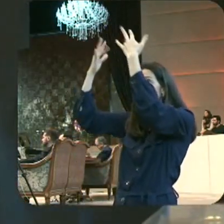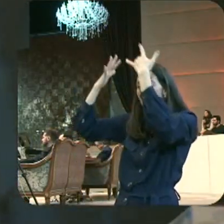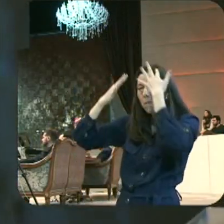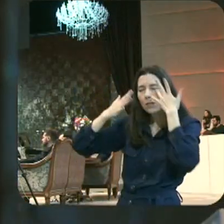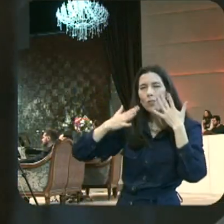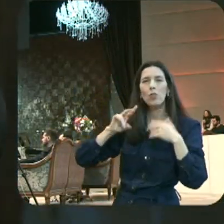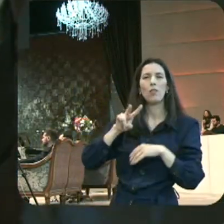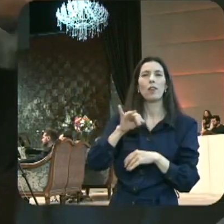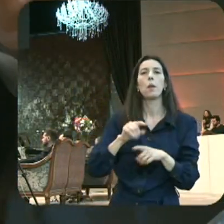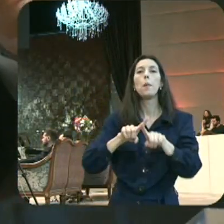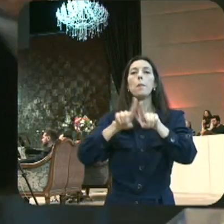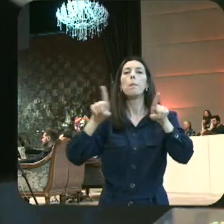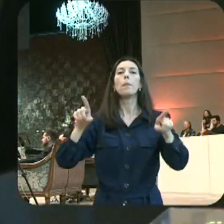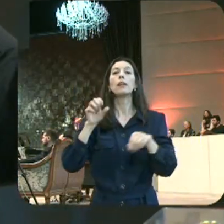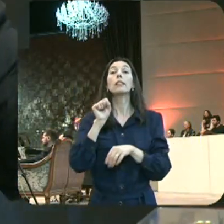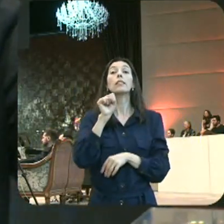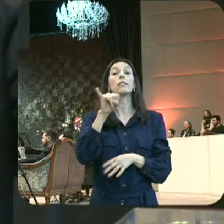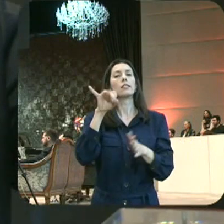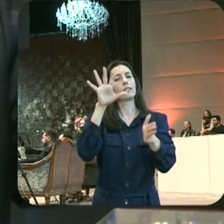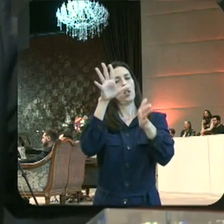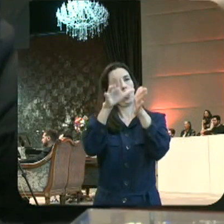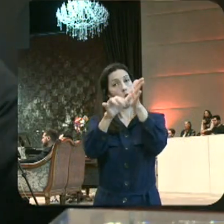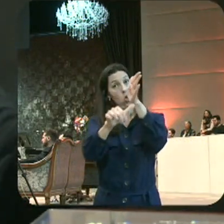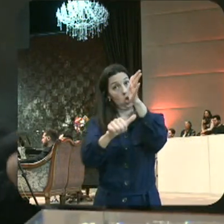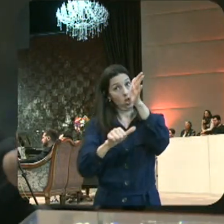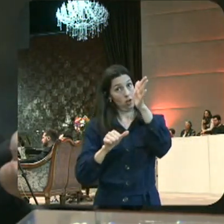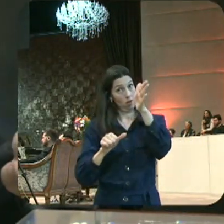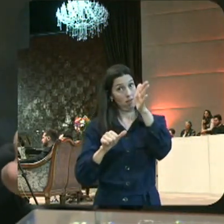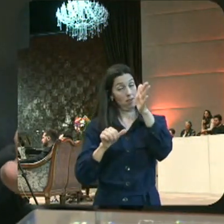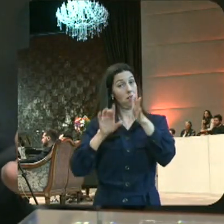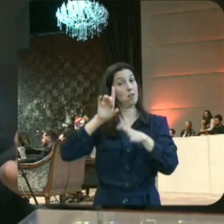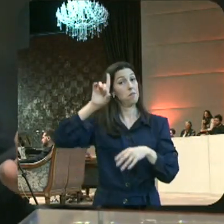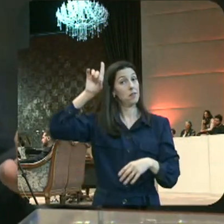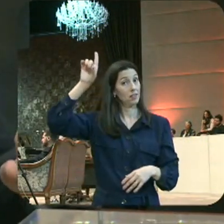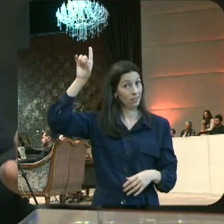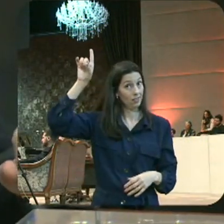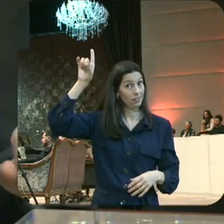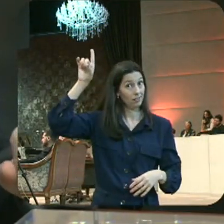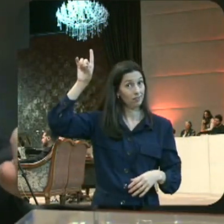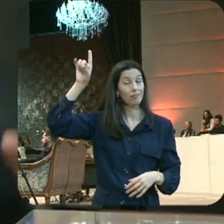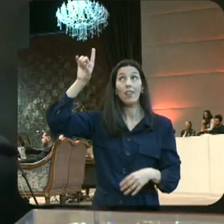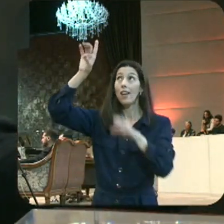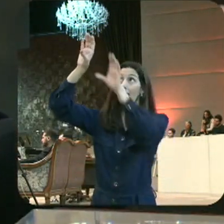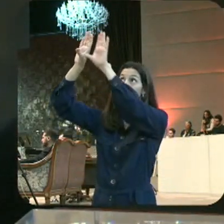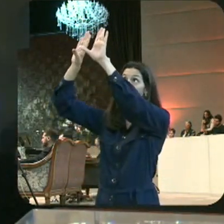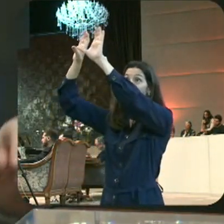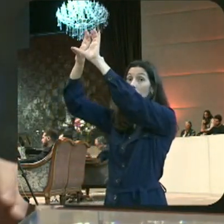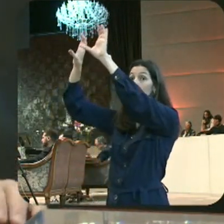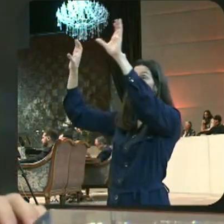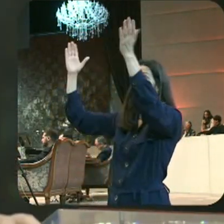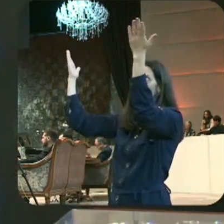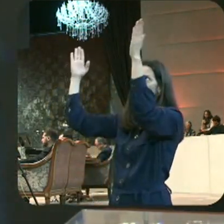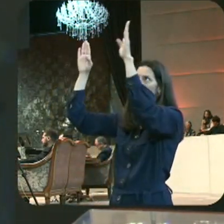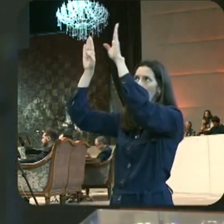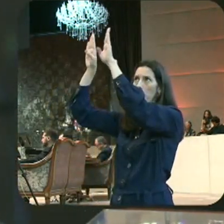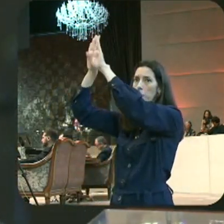Deus? Vocês têm me roubado nos dízimos e nas ofertas alçadas. Está lá.